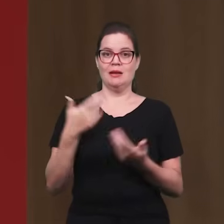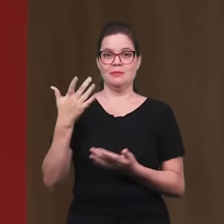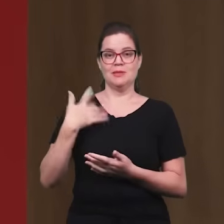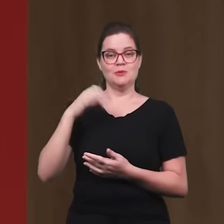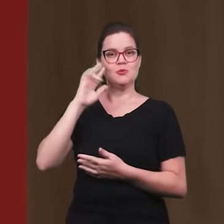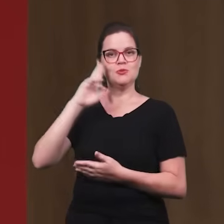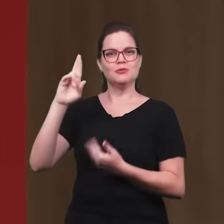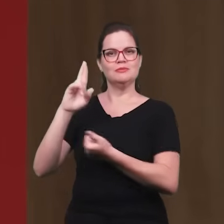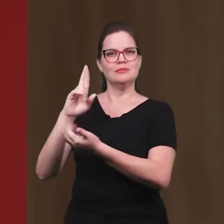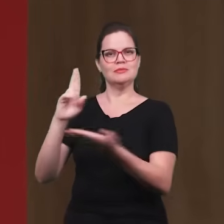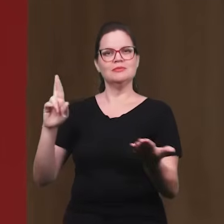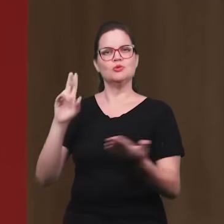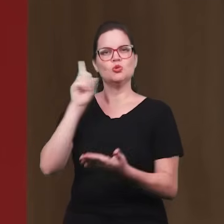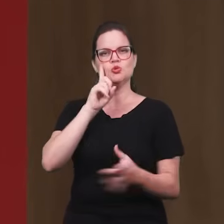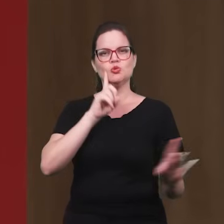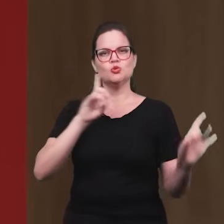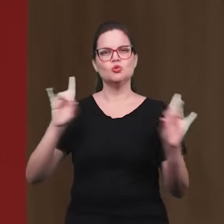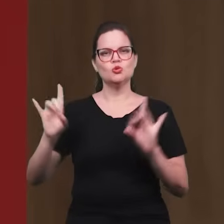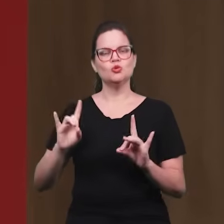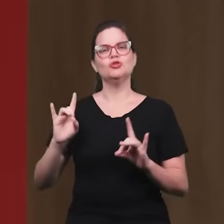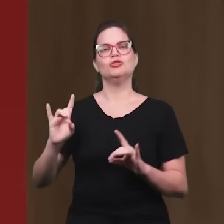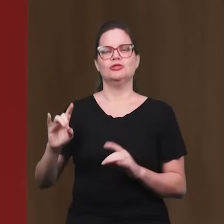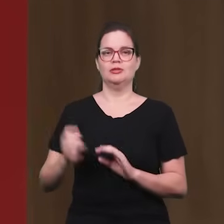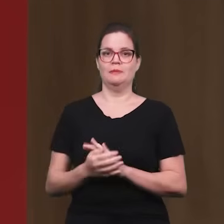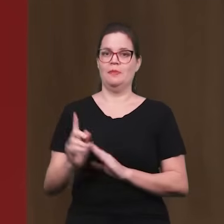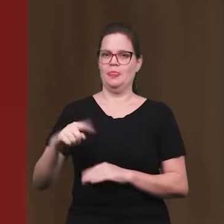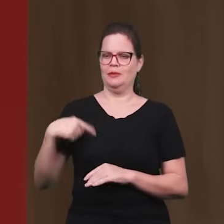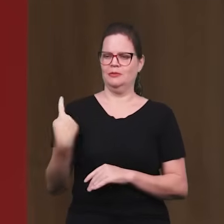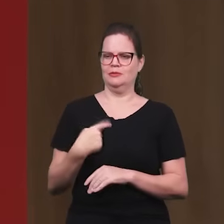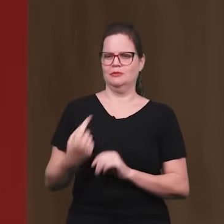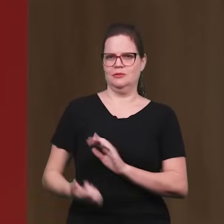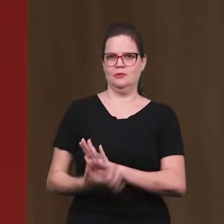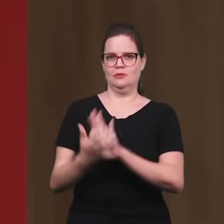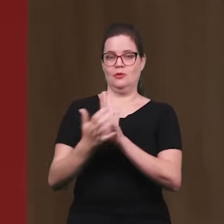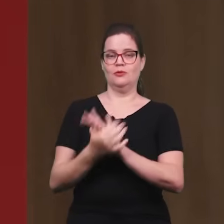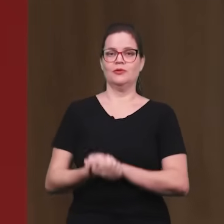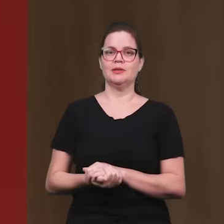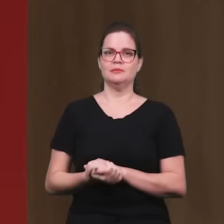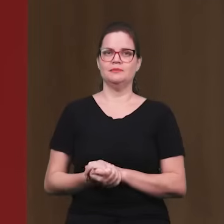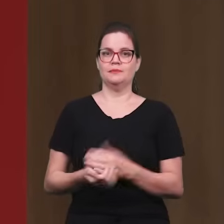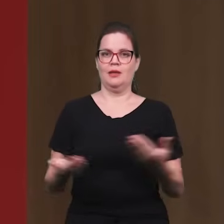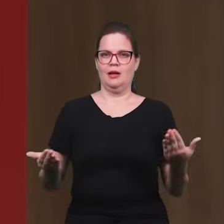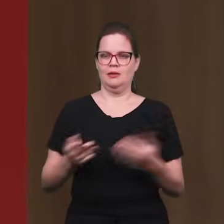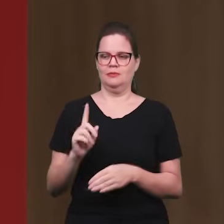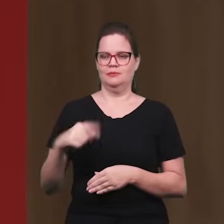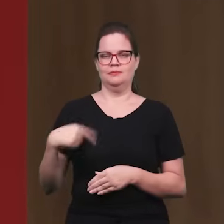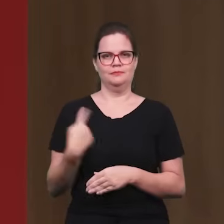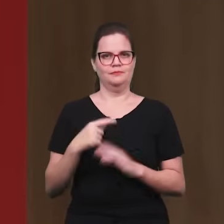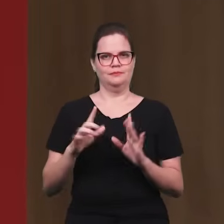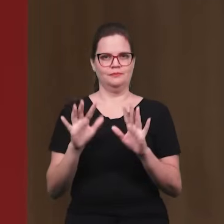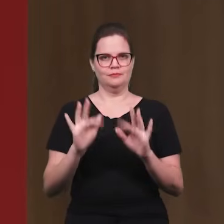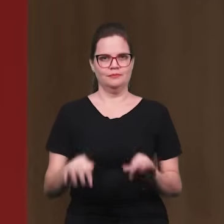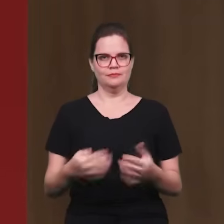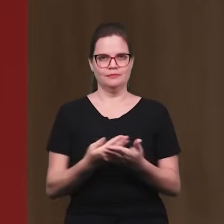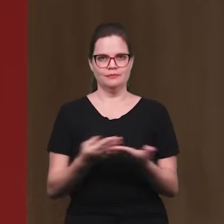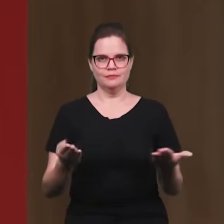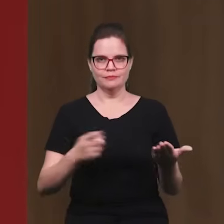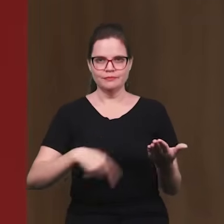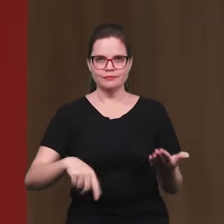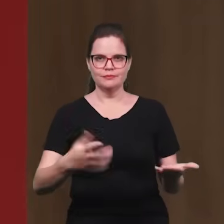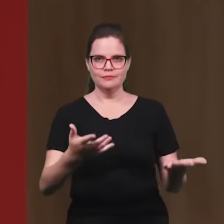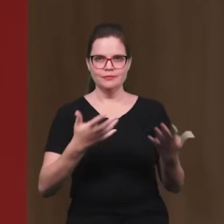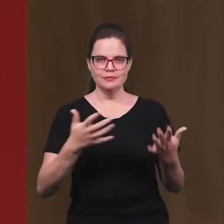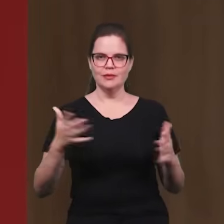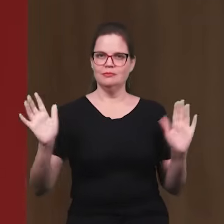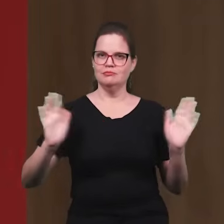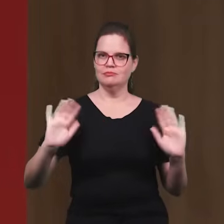provisão diária e nós só temos um louvor, né? Então nós vamos chegar aqui ao final, que vocês, né, tenham algo para se despedir, algo